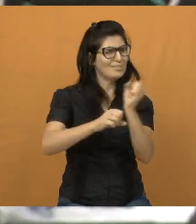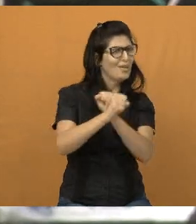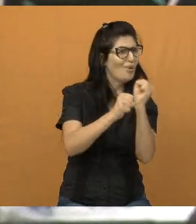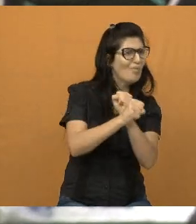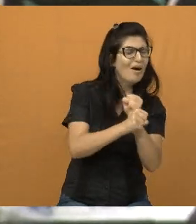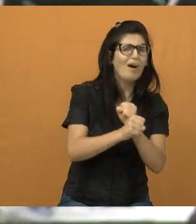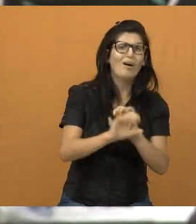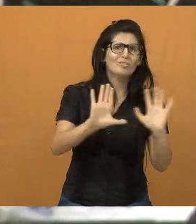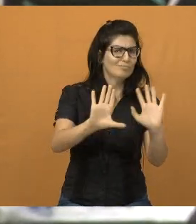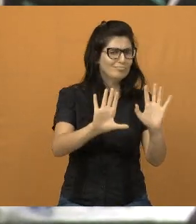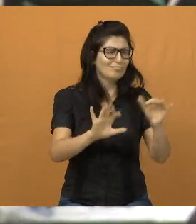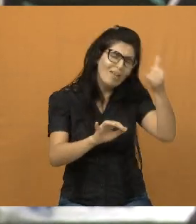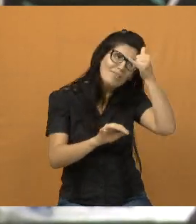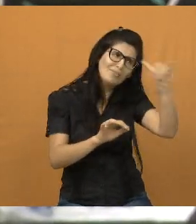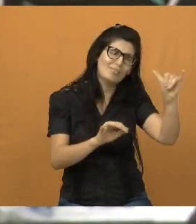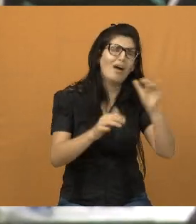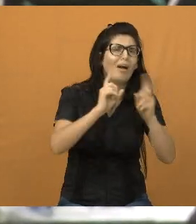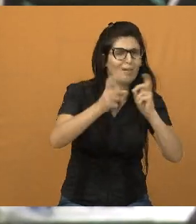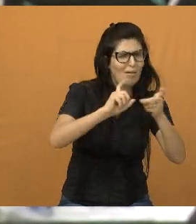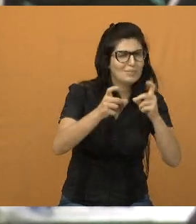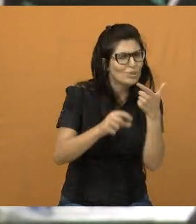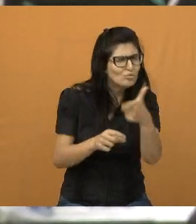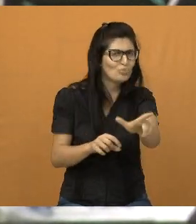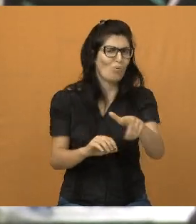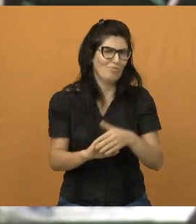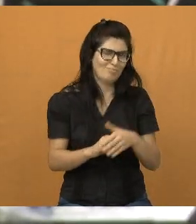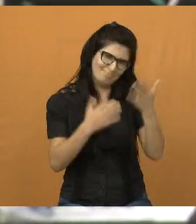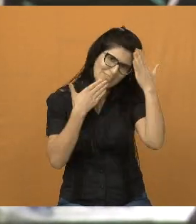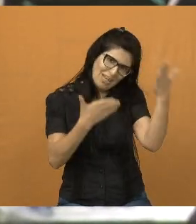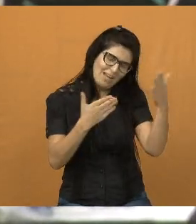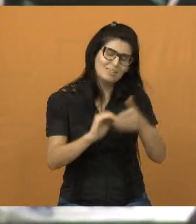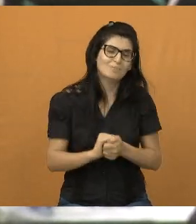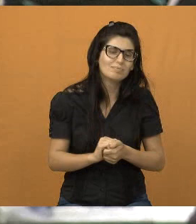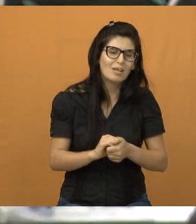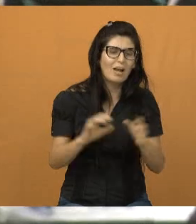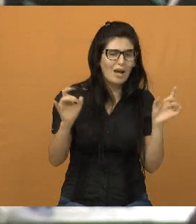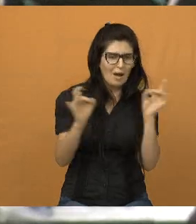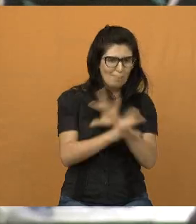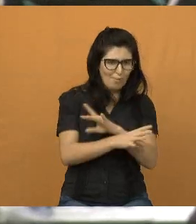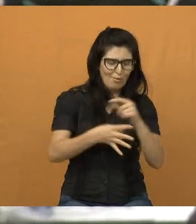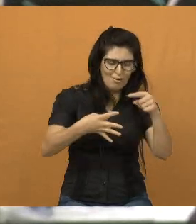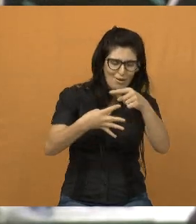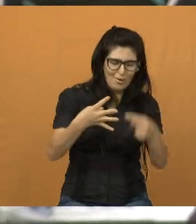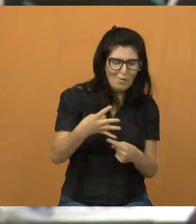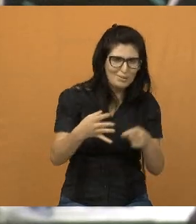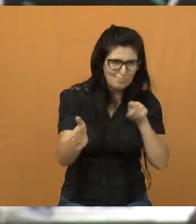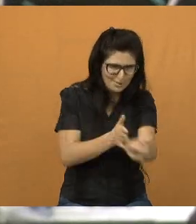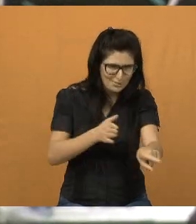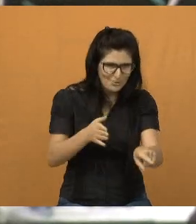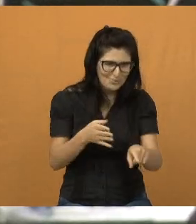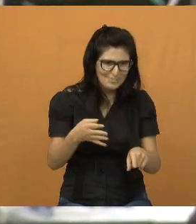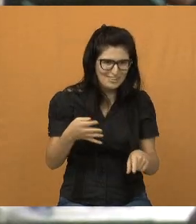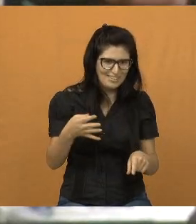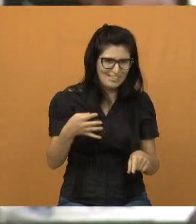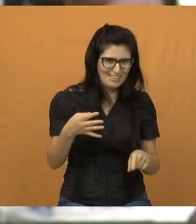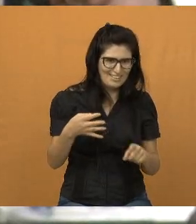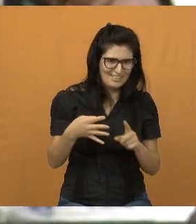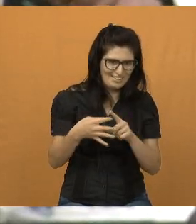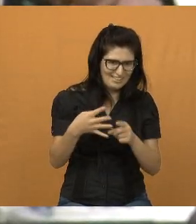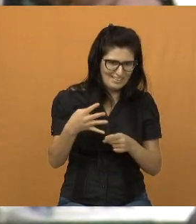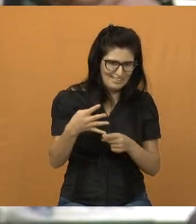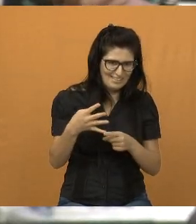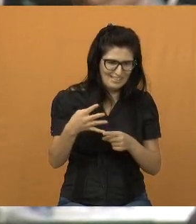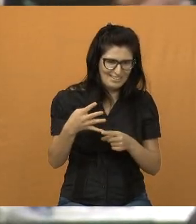mais aconteça, né? Eu queria só um espaçozinho. Você terminou suas 4 perguntas, Valmir? Não, eu queria só... Eu queria só